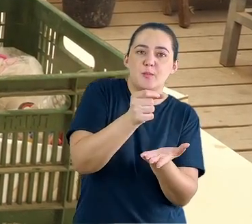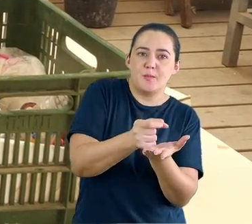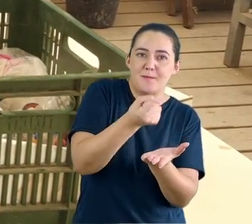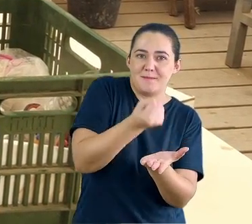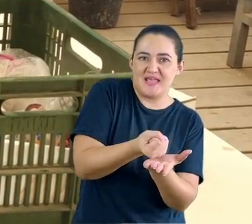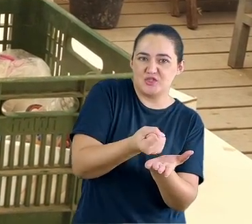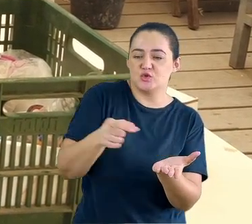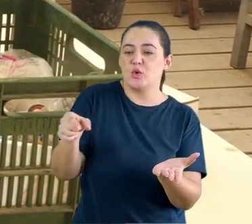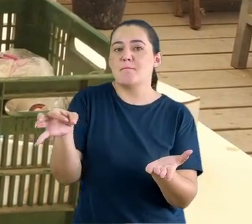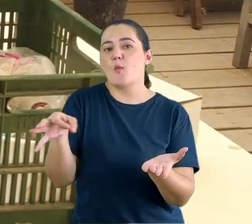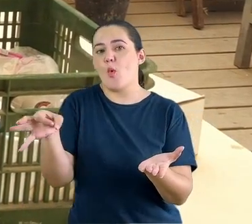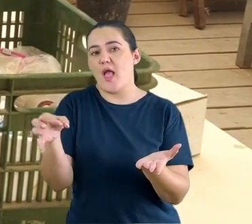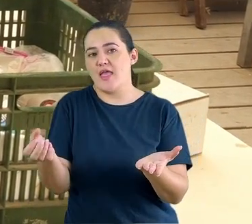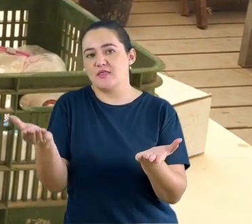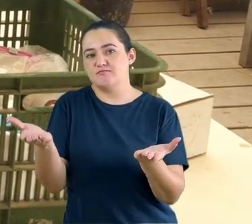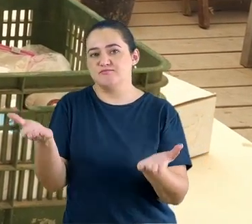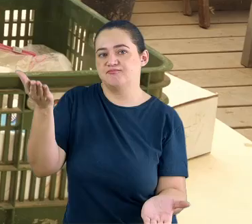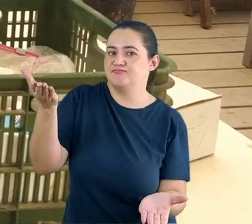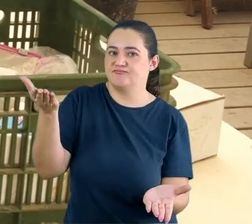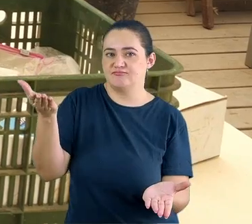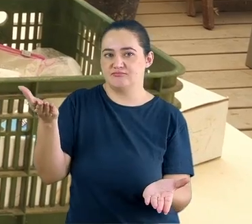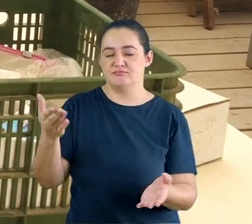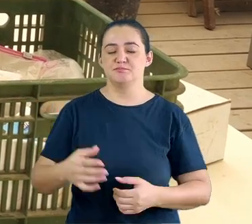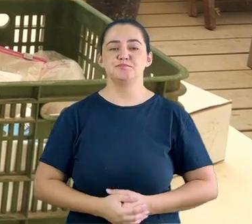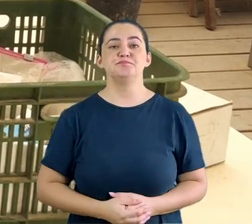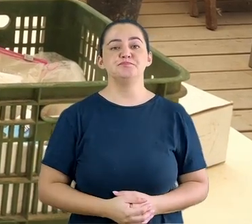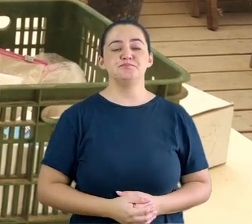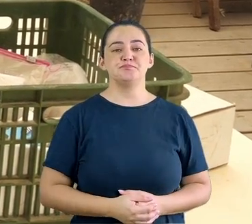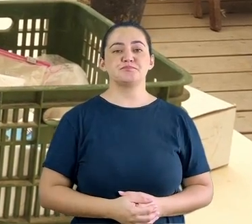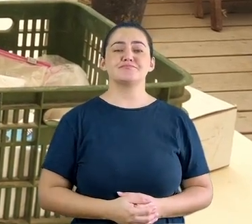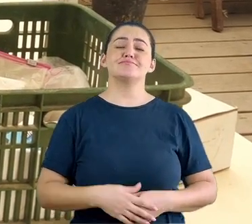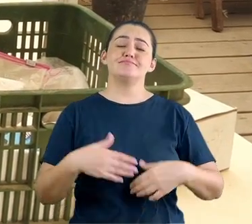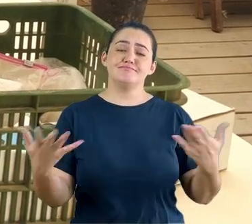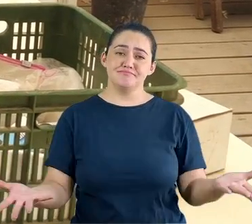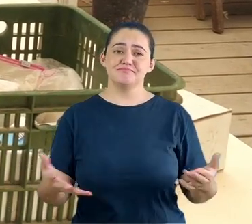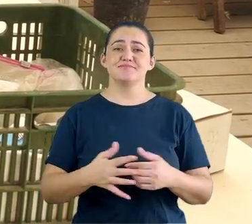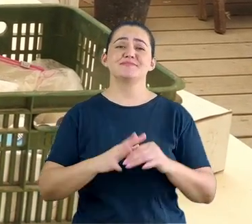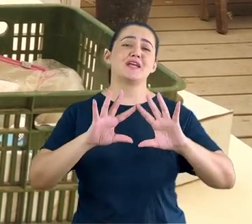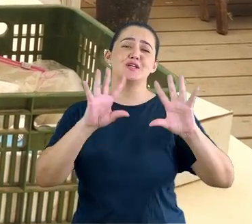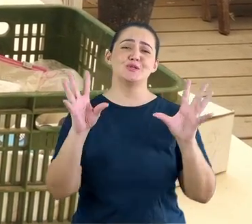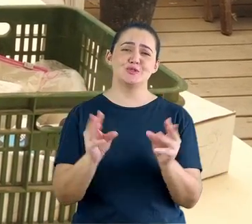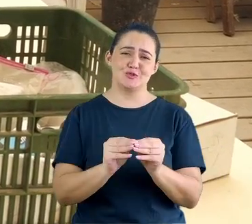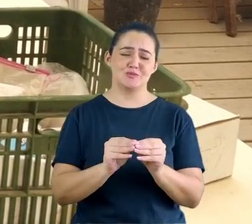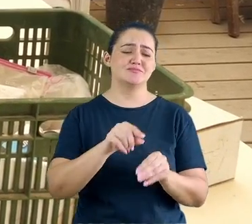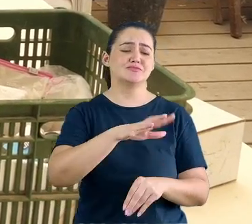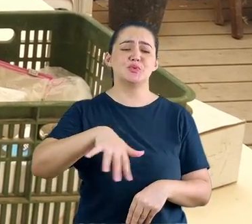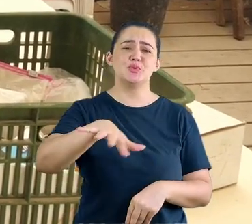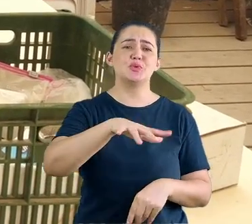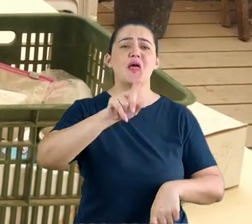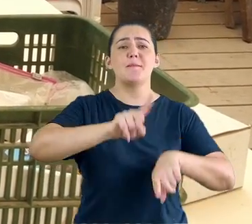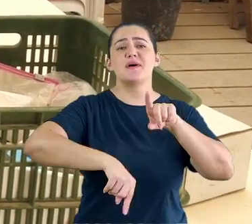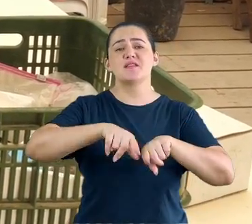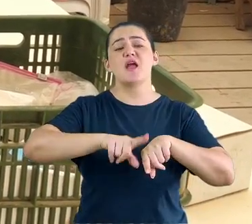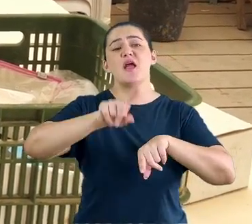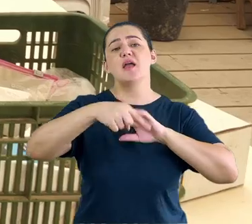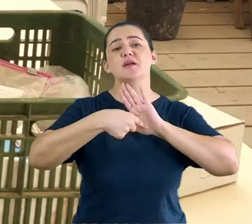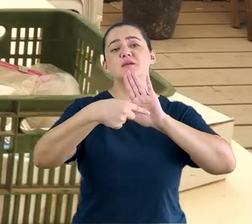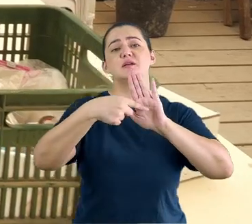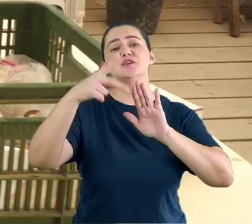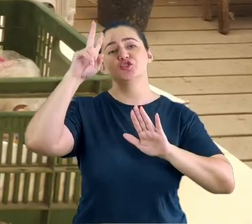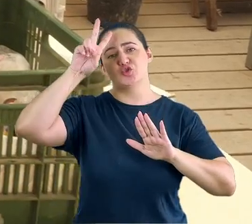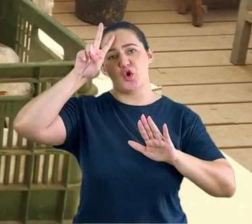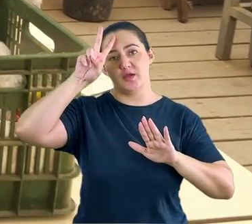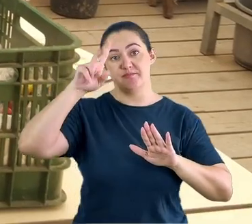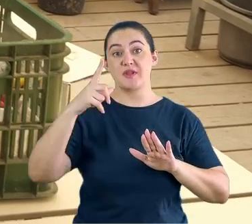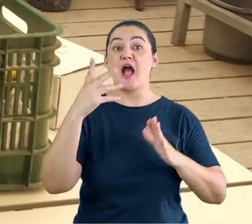pesos, quantos shekels você poderia possuir. Enfim, são elementos que nos ajudam a contar uma história. E para terminar, este aqui para